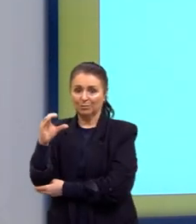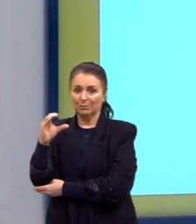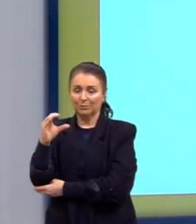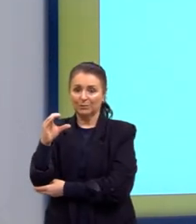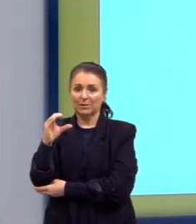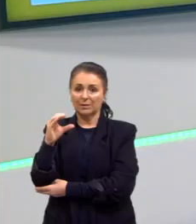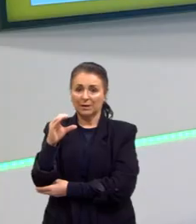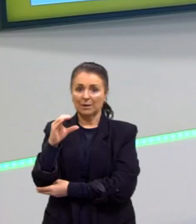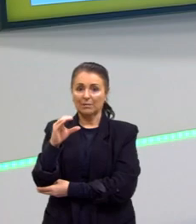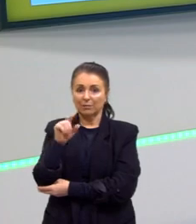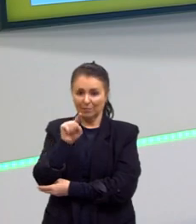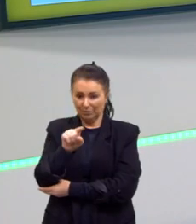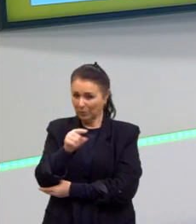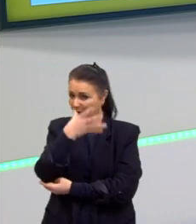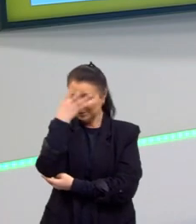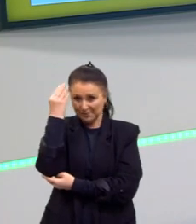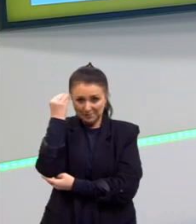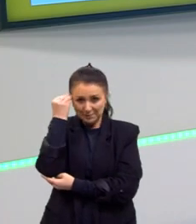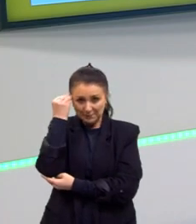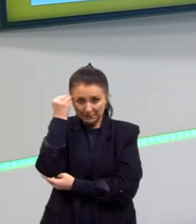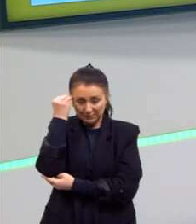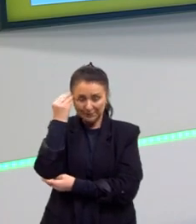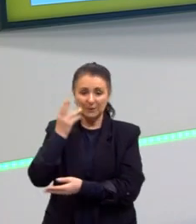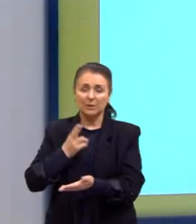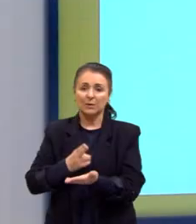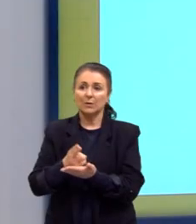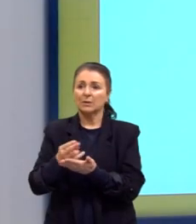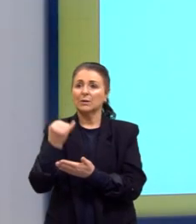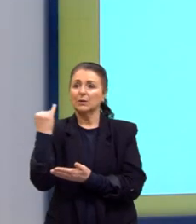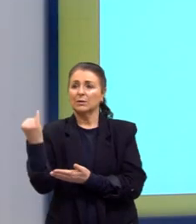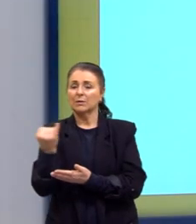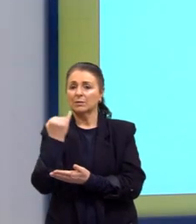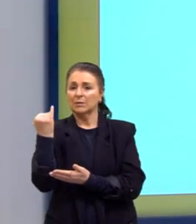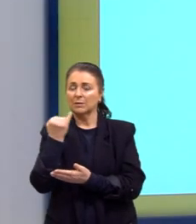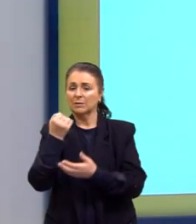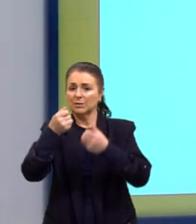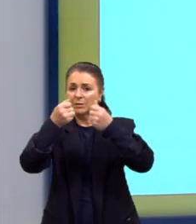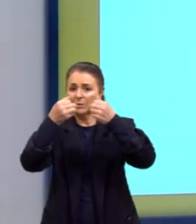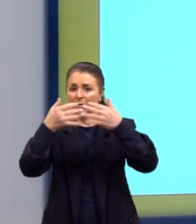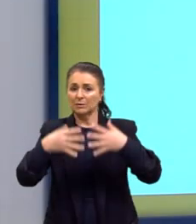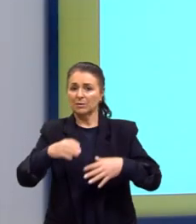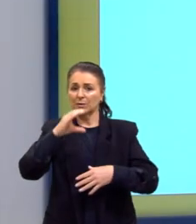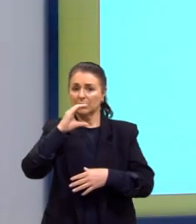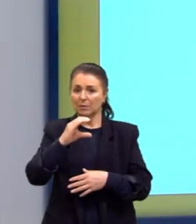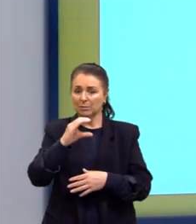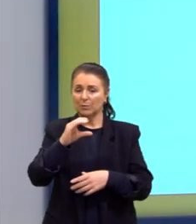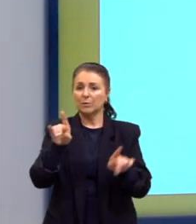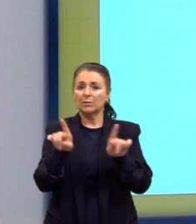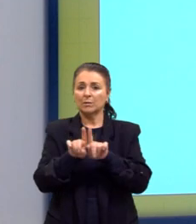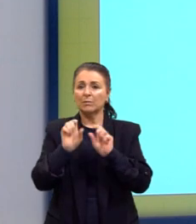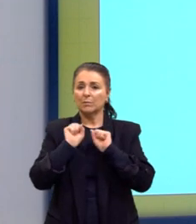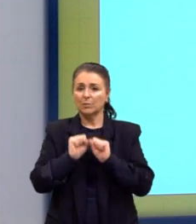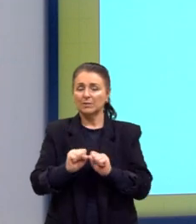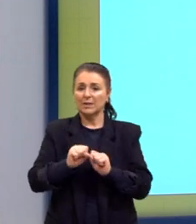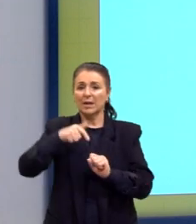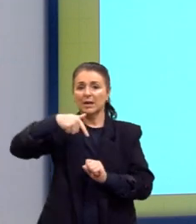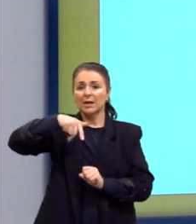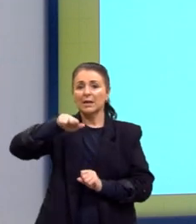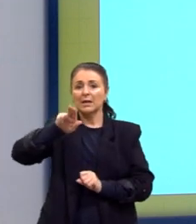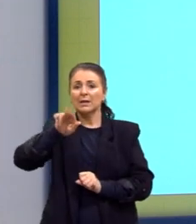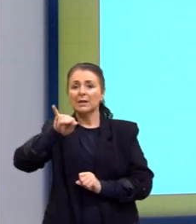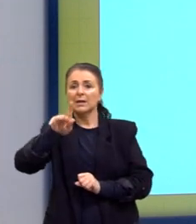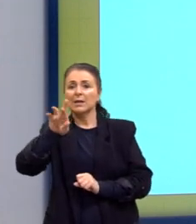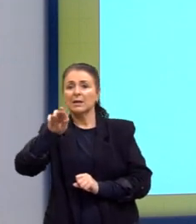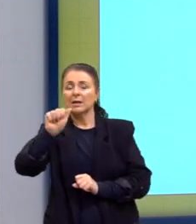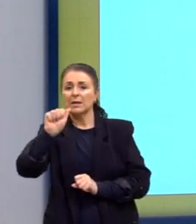feito e os lembretes vamos seguir é importante a gente falar também que o carbono pode ser um carbono quiral O